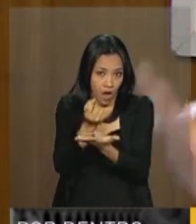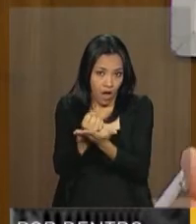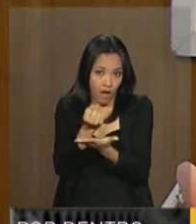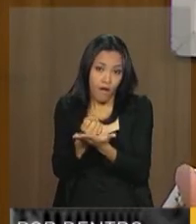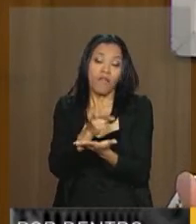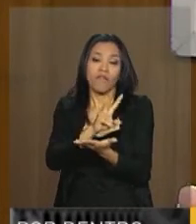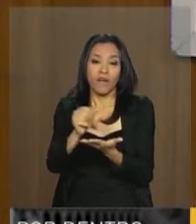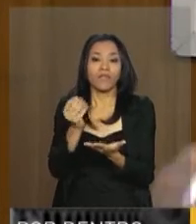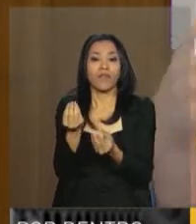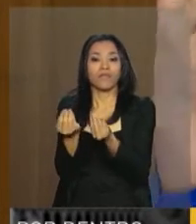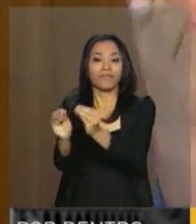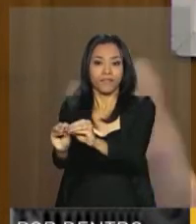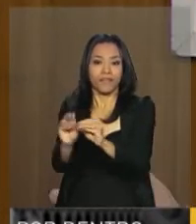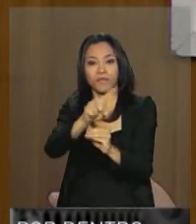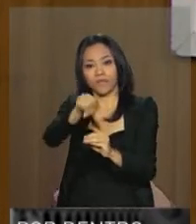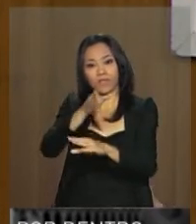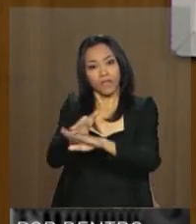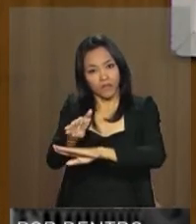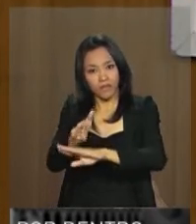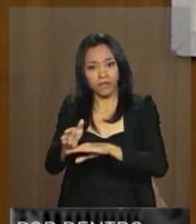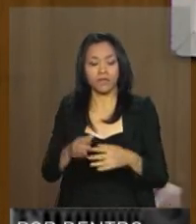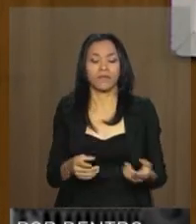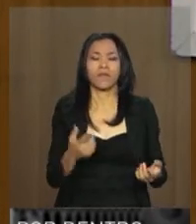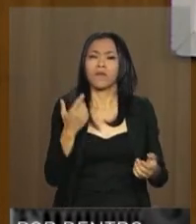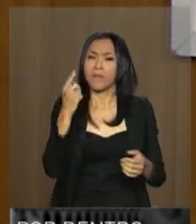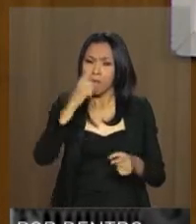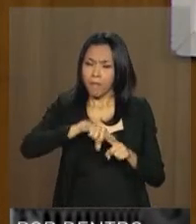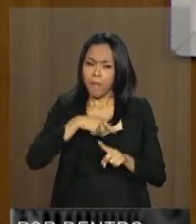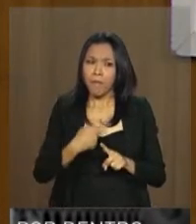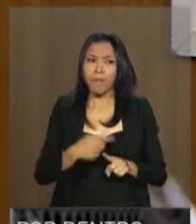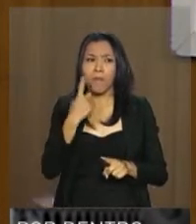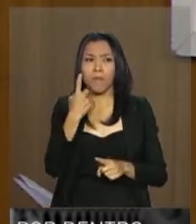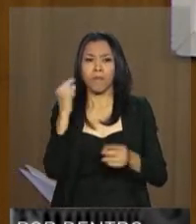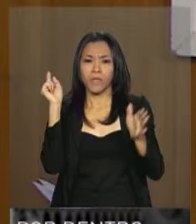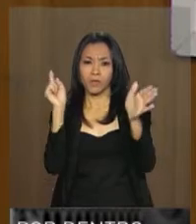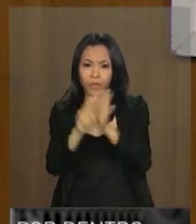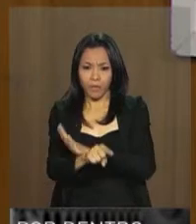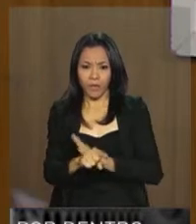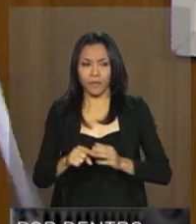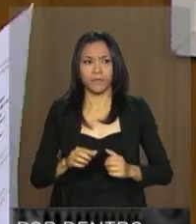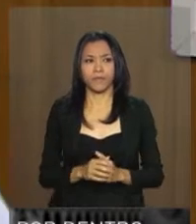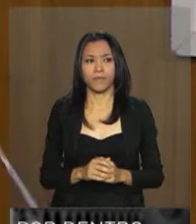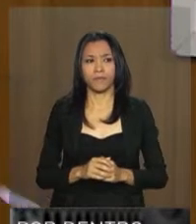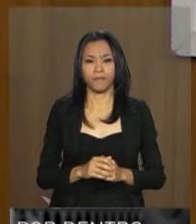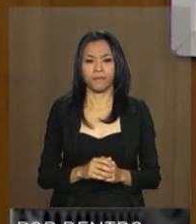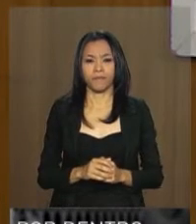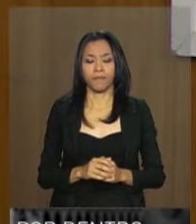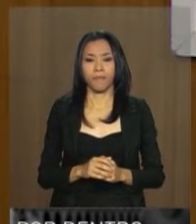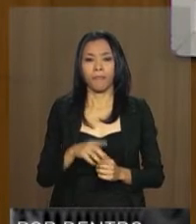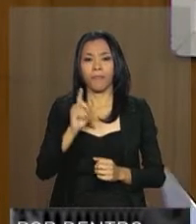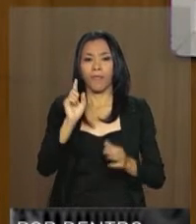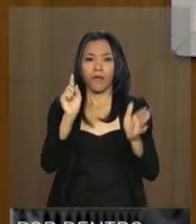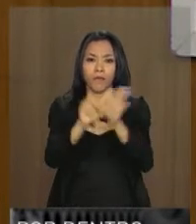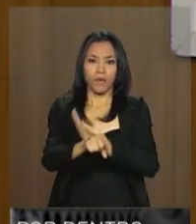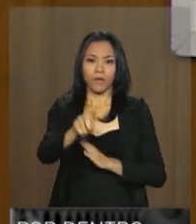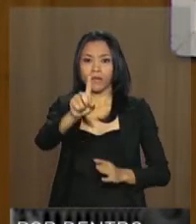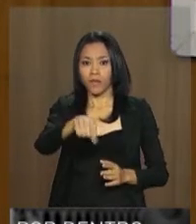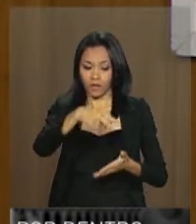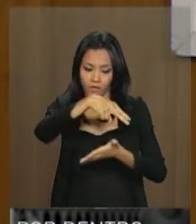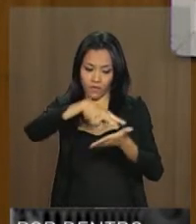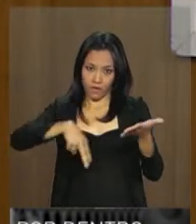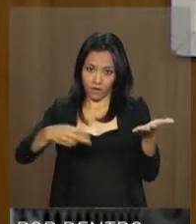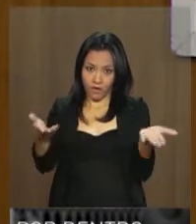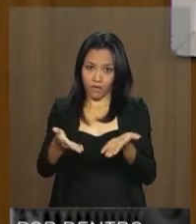o ministro a gente tem mais uma pergunta de uma rádio que faz parte da rede nacional de rádio a pergunta que eu vou ler agora